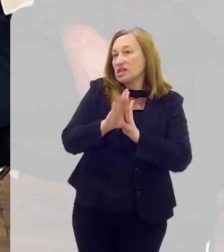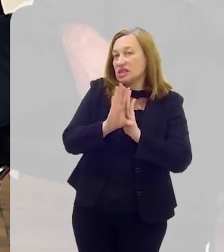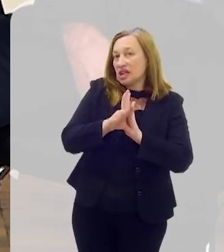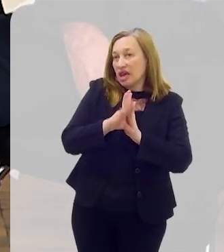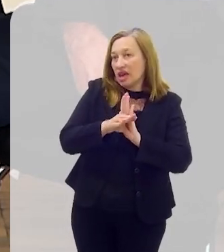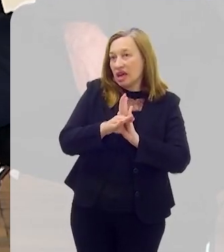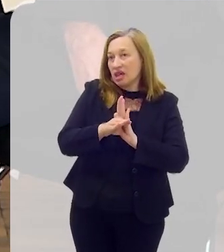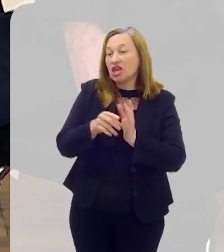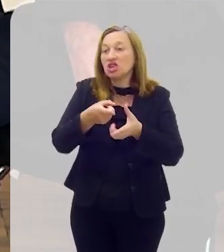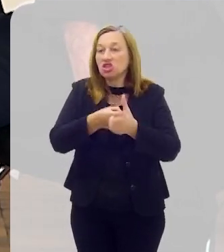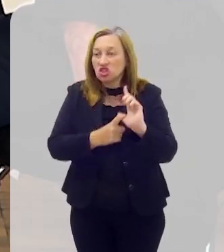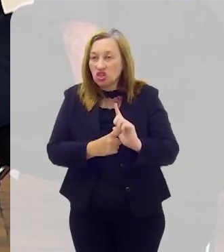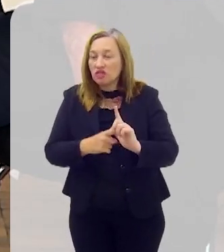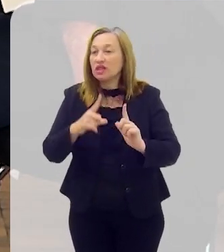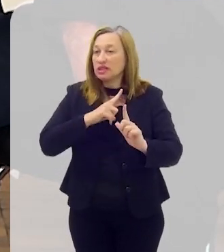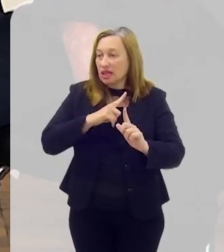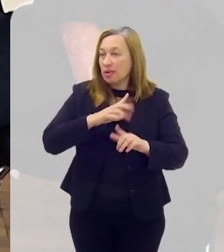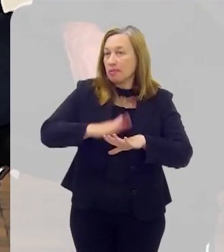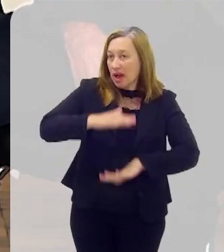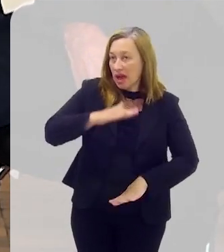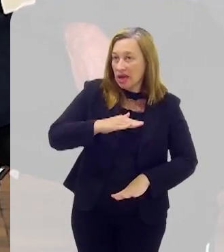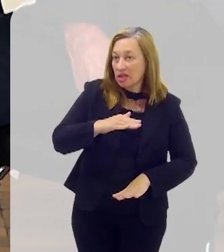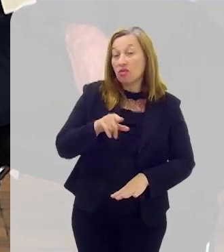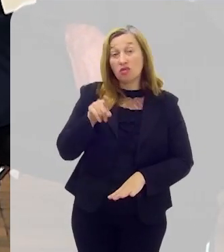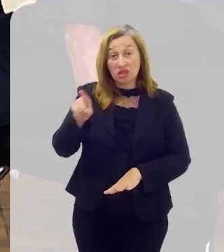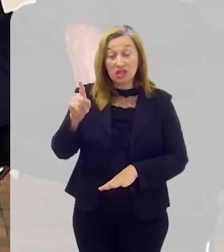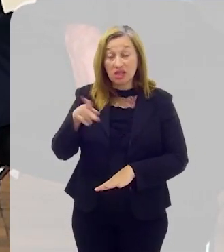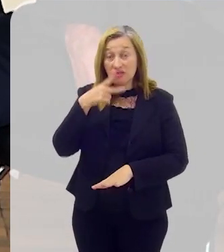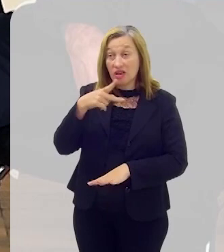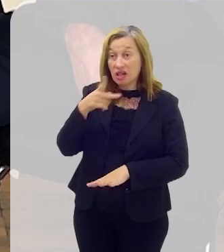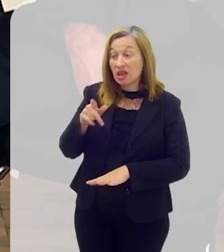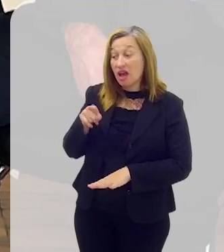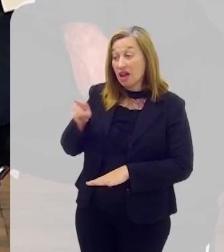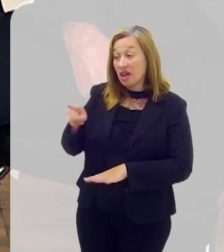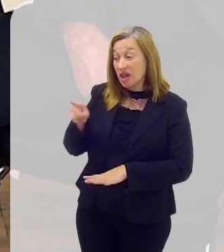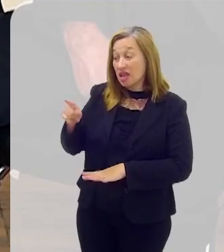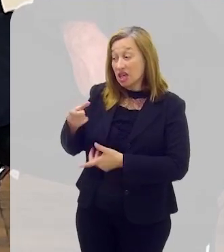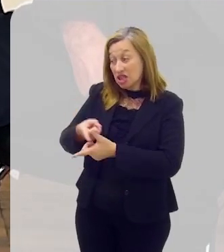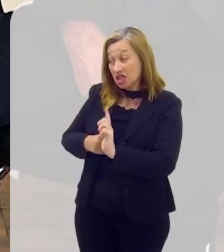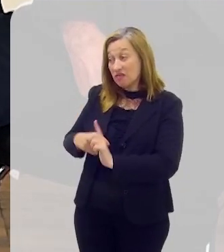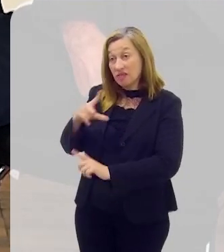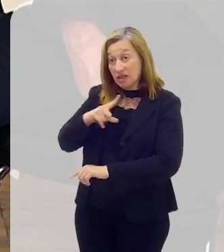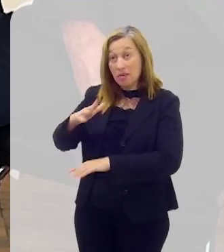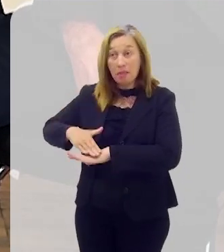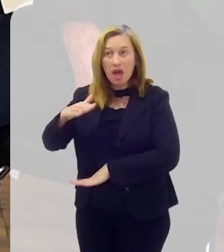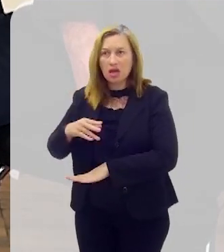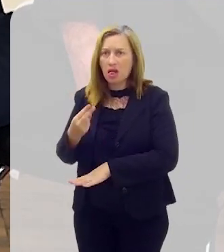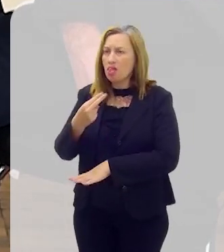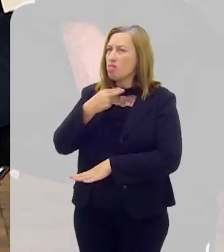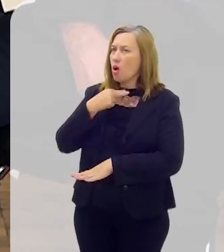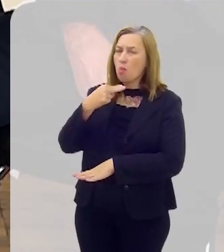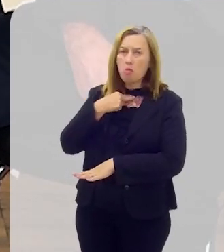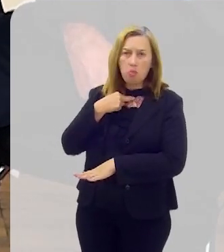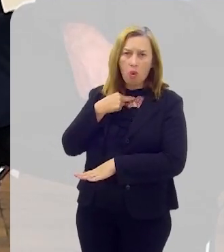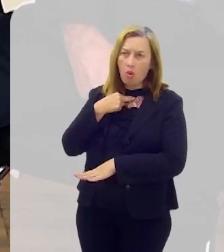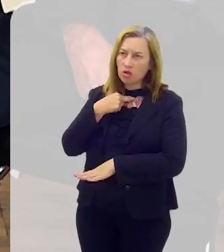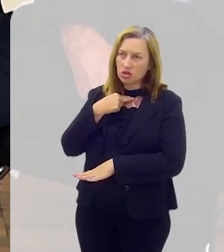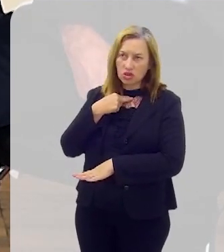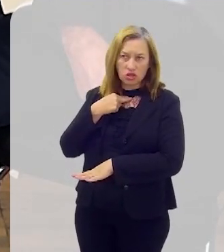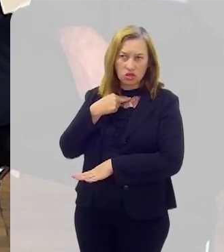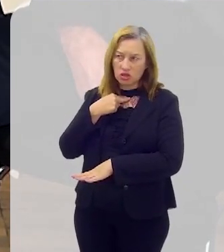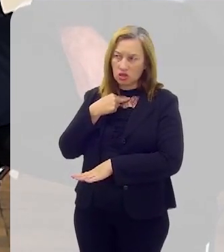mais, você está definindo que aquele que for classificado como quanto mais não pode gozar